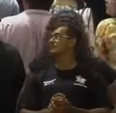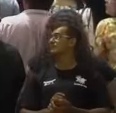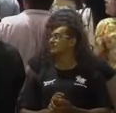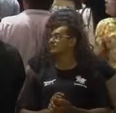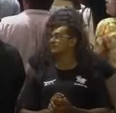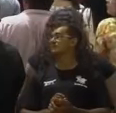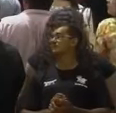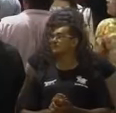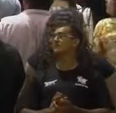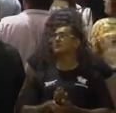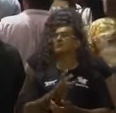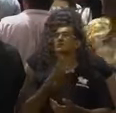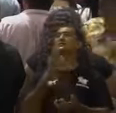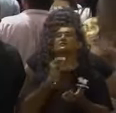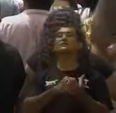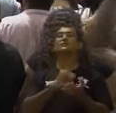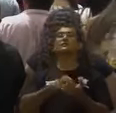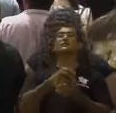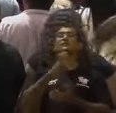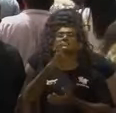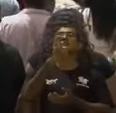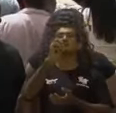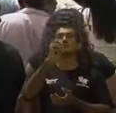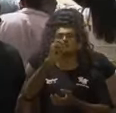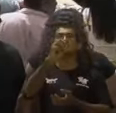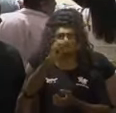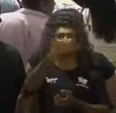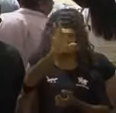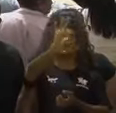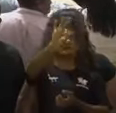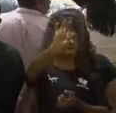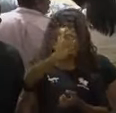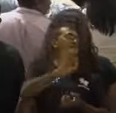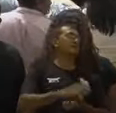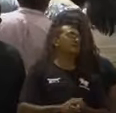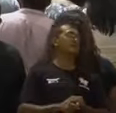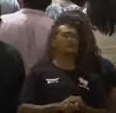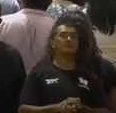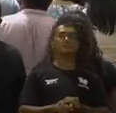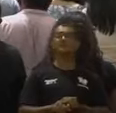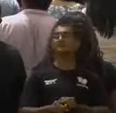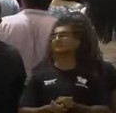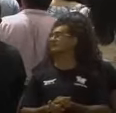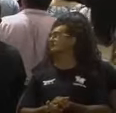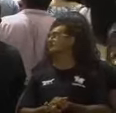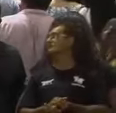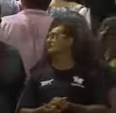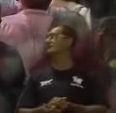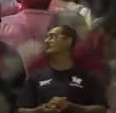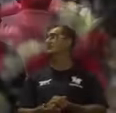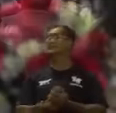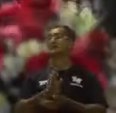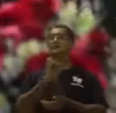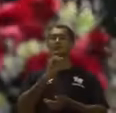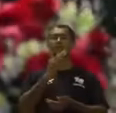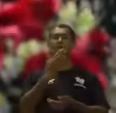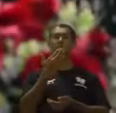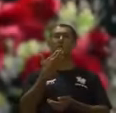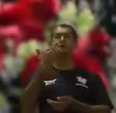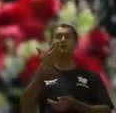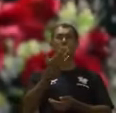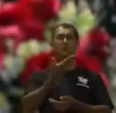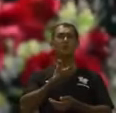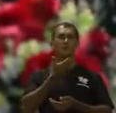para 50? 10. Se eu pedir o meu amigo para trazer mais 10